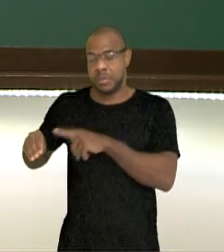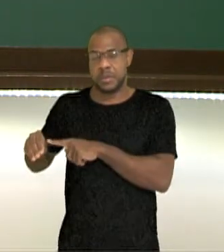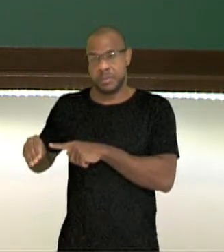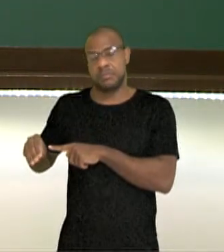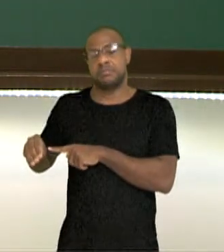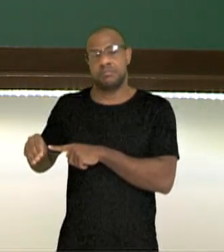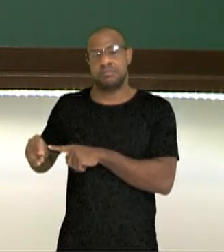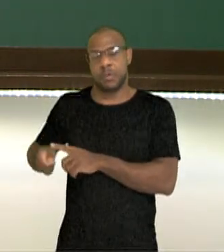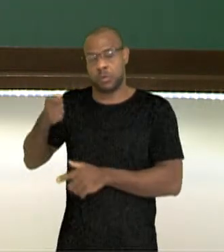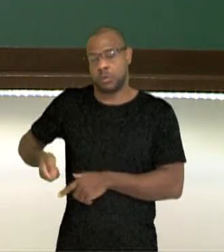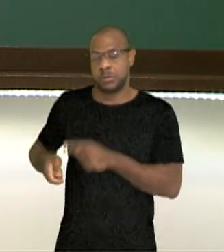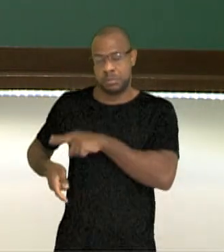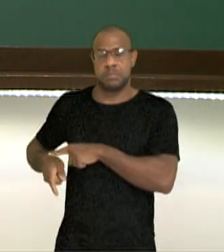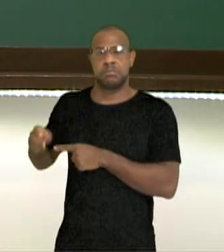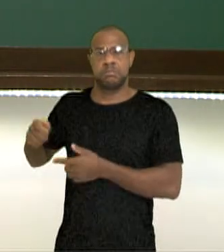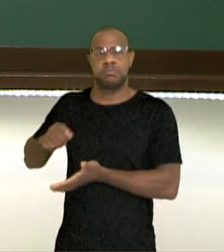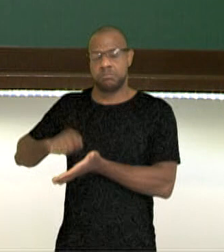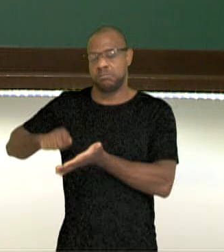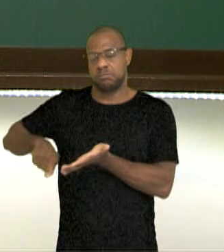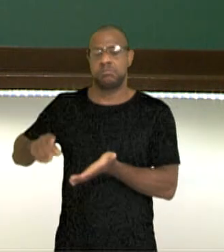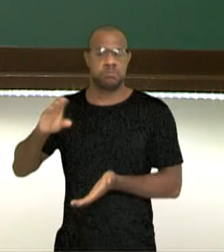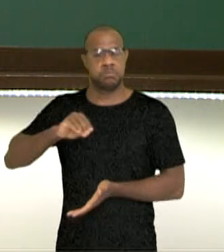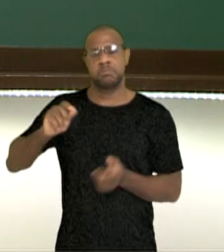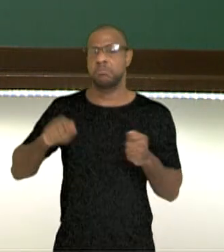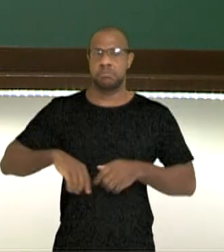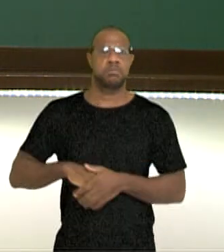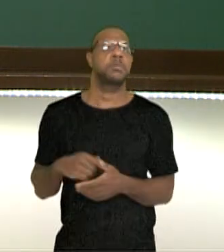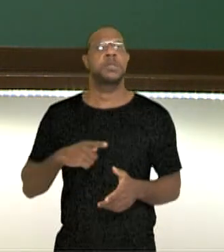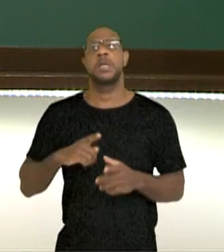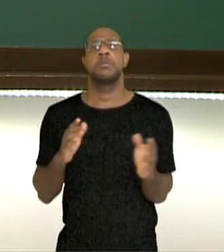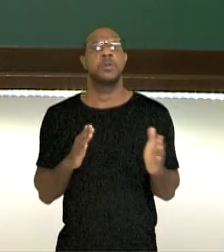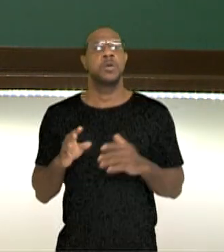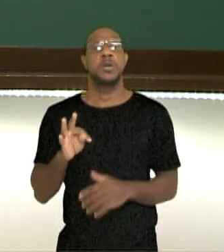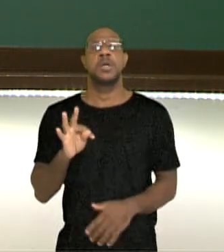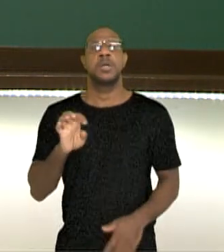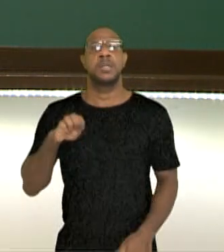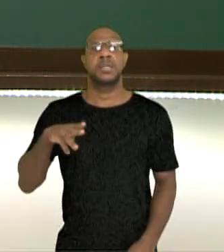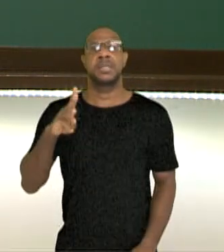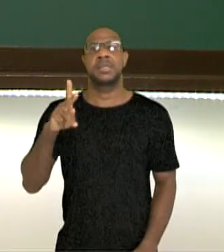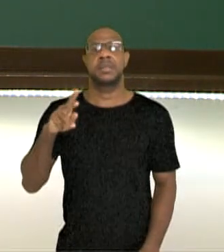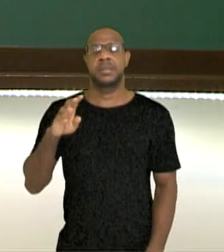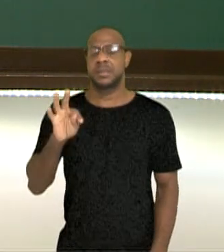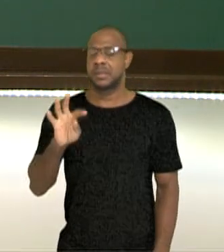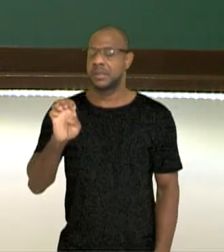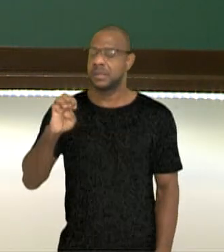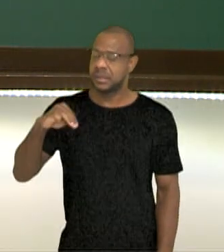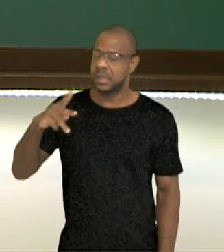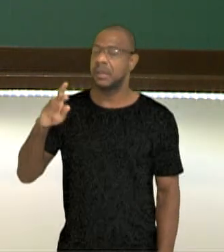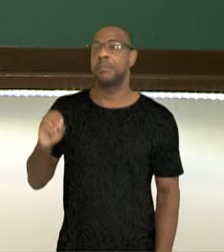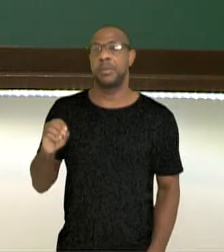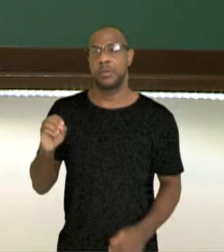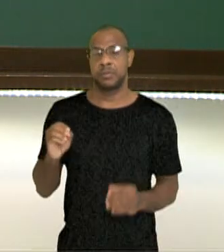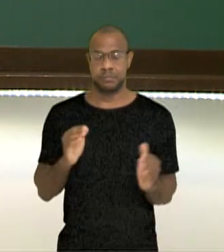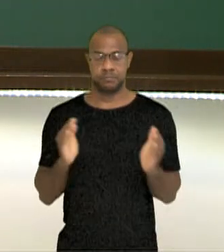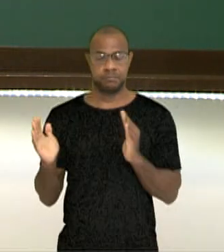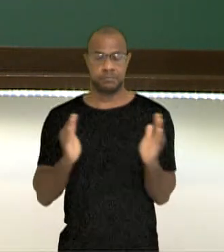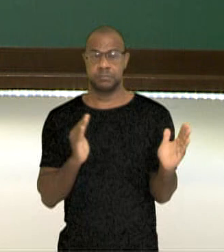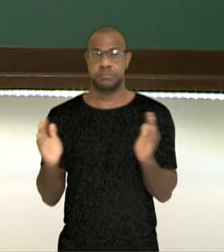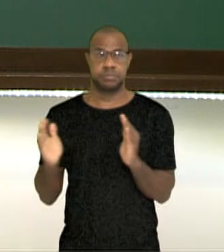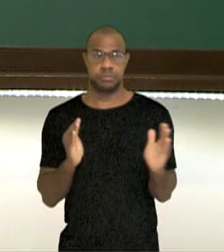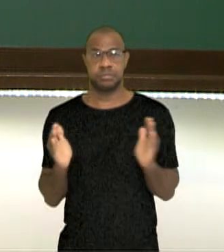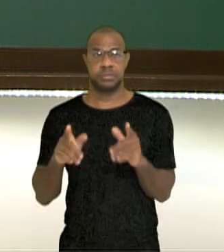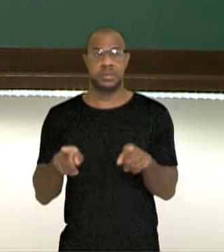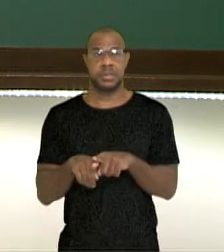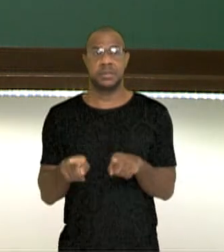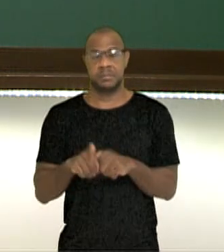narrador. Temos o tempo decorrido também e o enredo, que é a história em si. O enredo é o